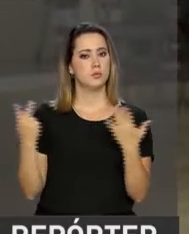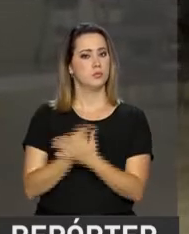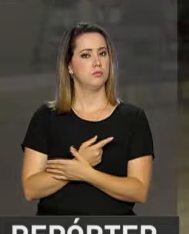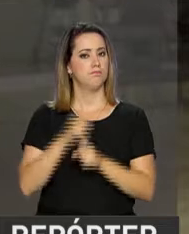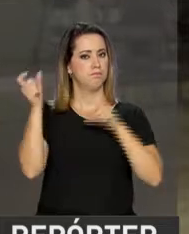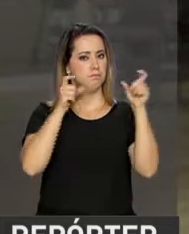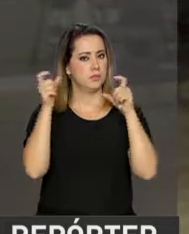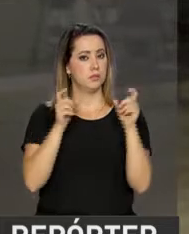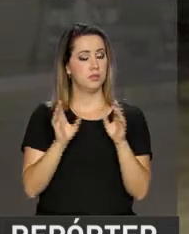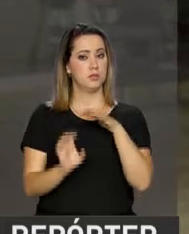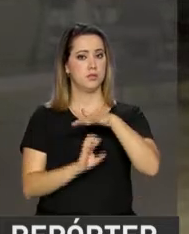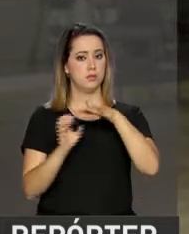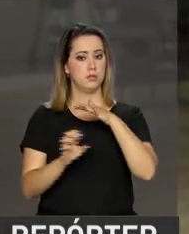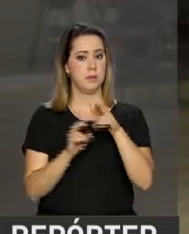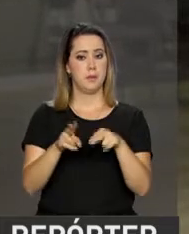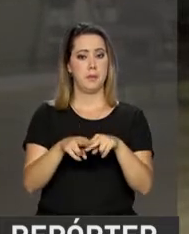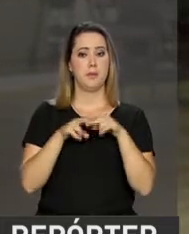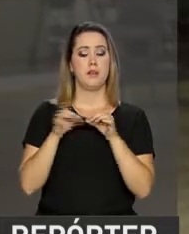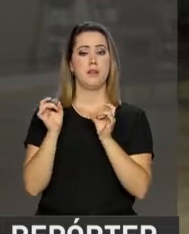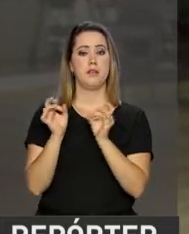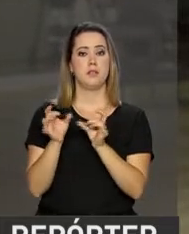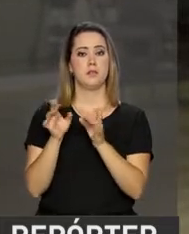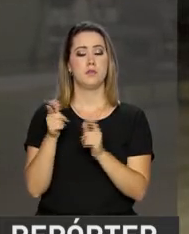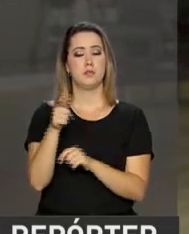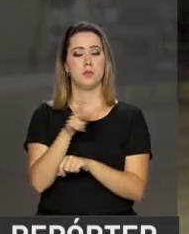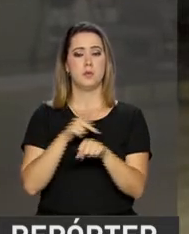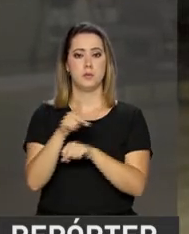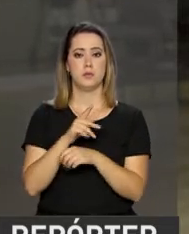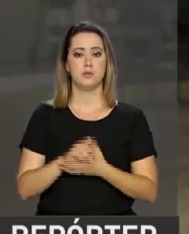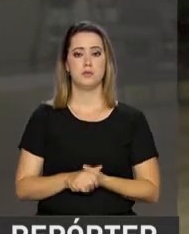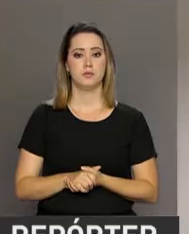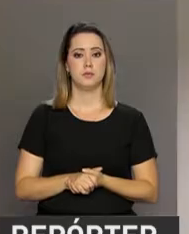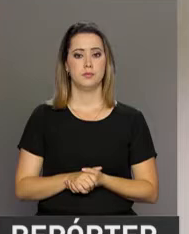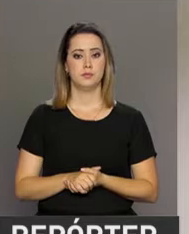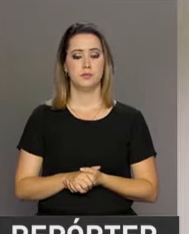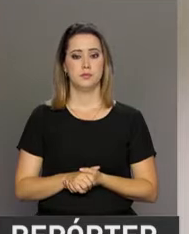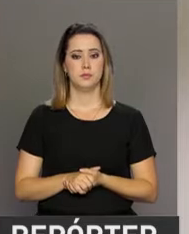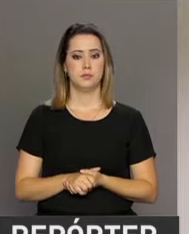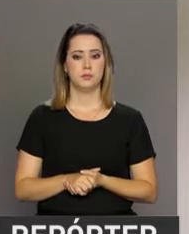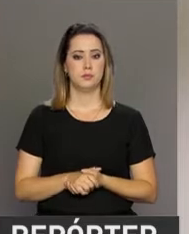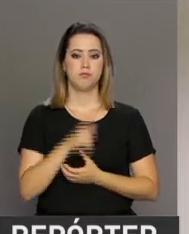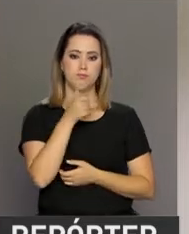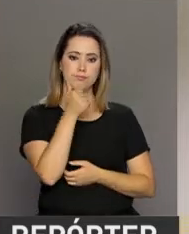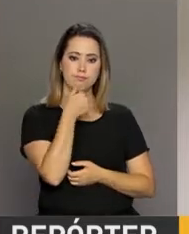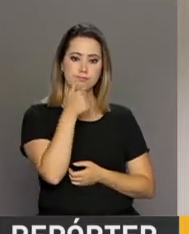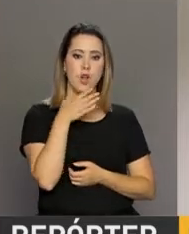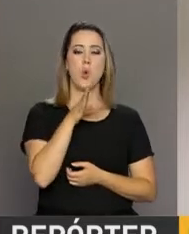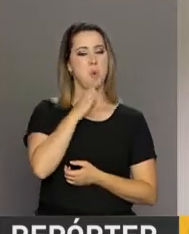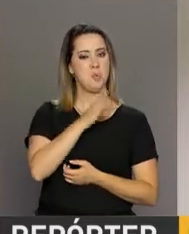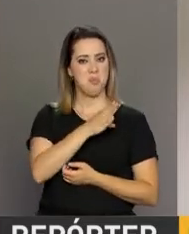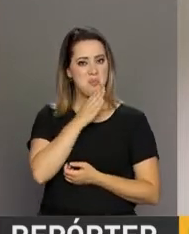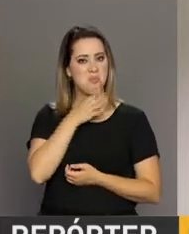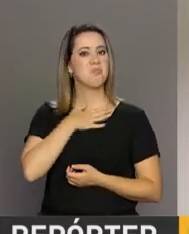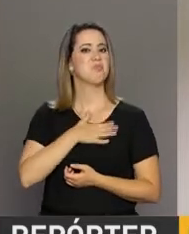interesse das empresas pelas vendas no exterior uma bebida conhecida e apreciada